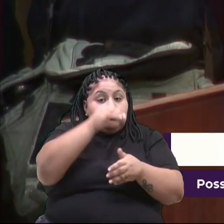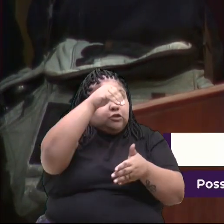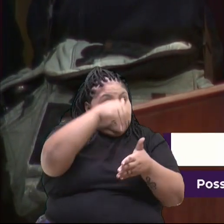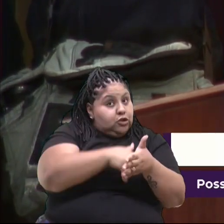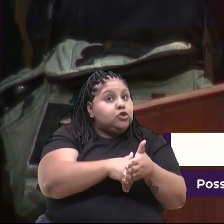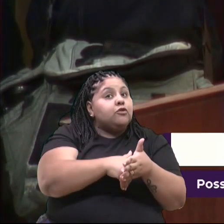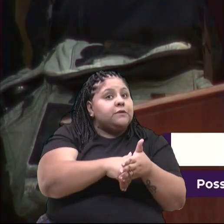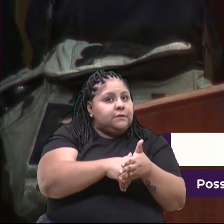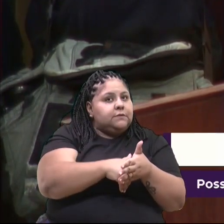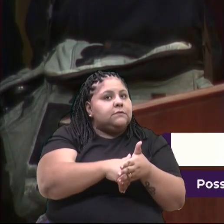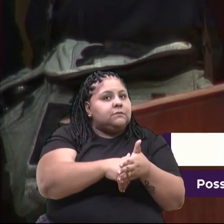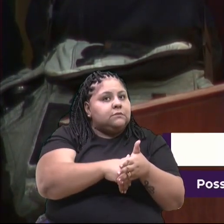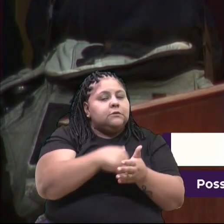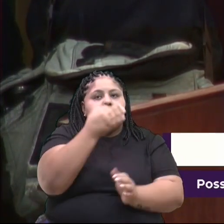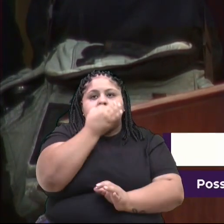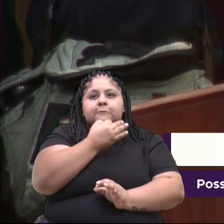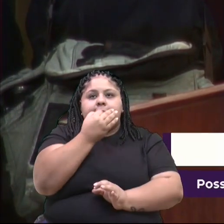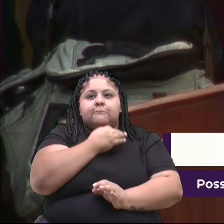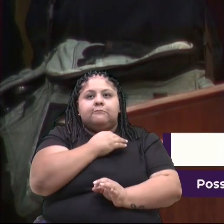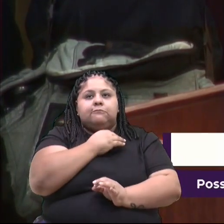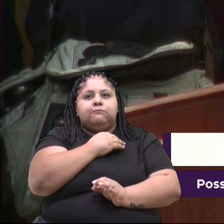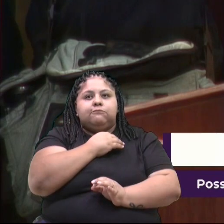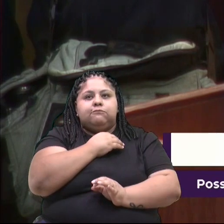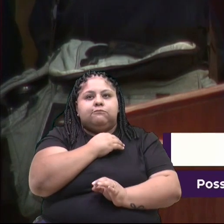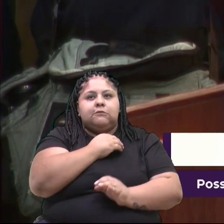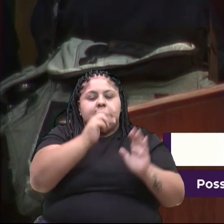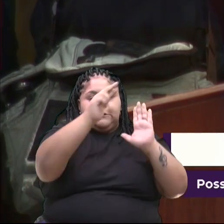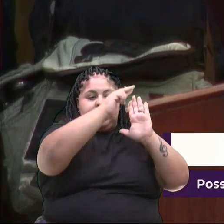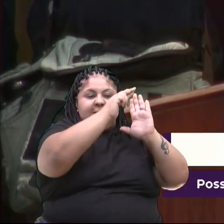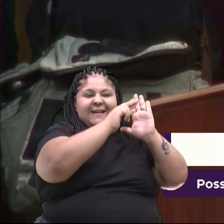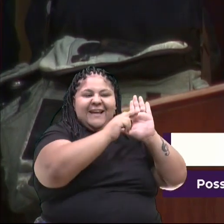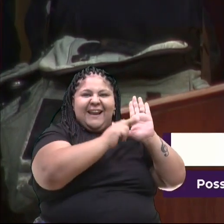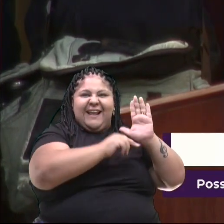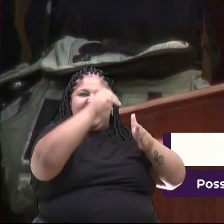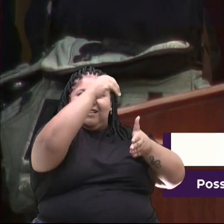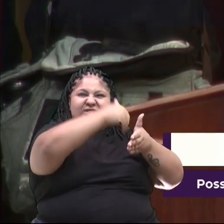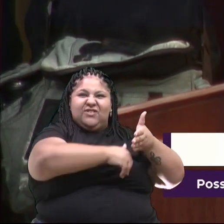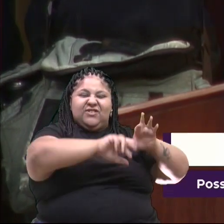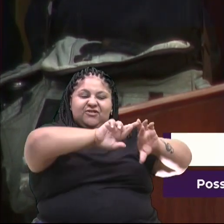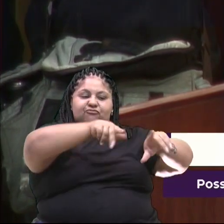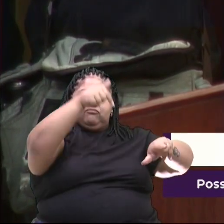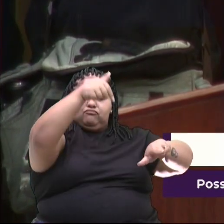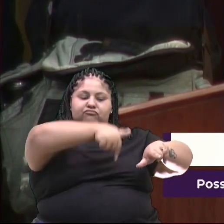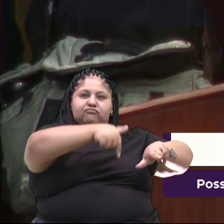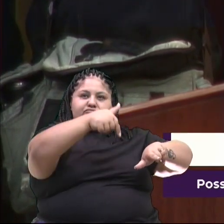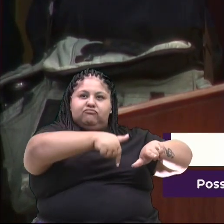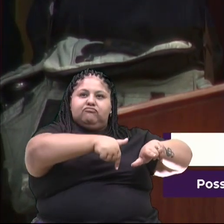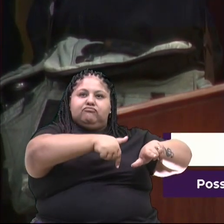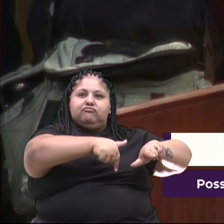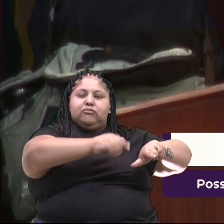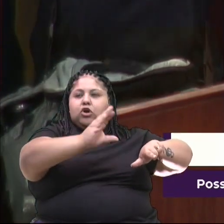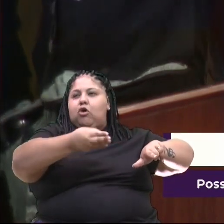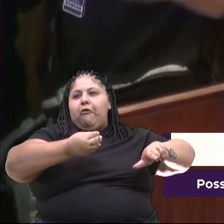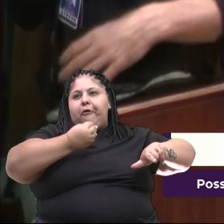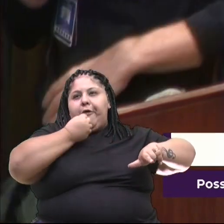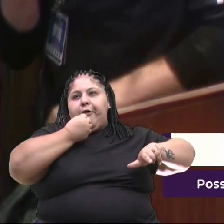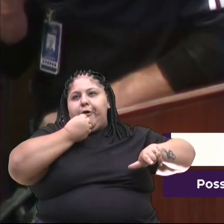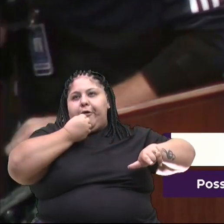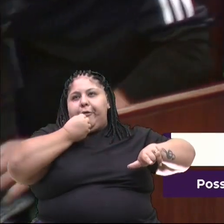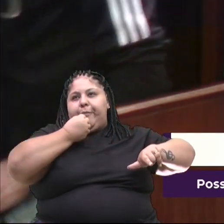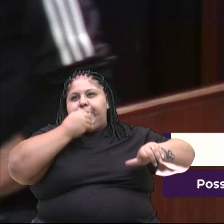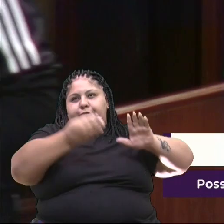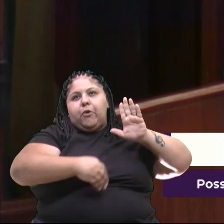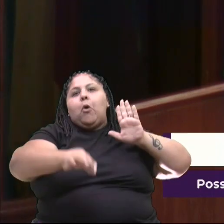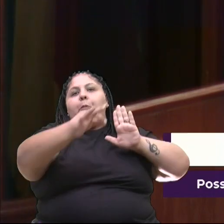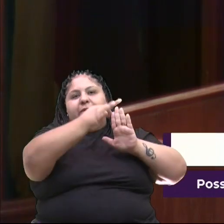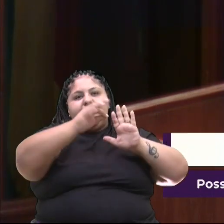municipais, de regras eleitorais diferenciadas nessa casa, de alguns embates, obviamente, mas